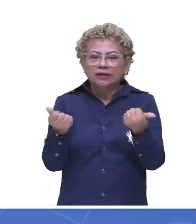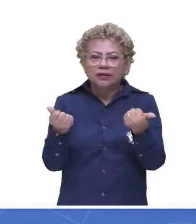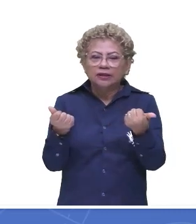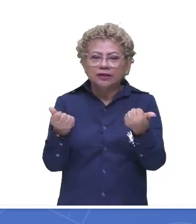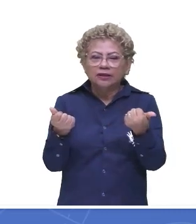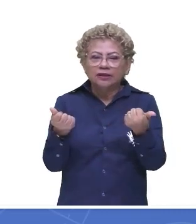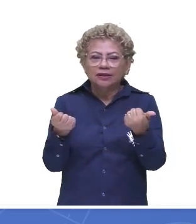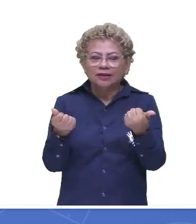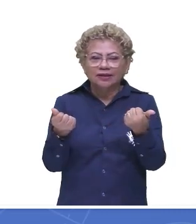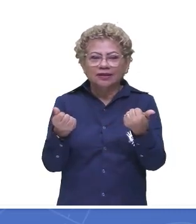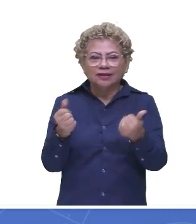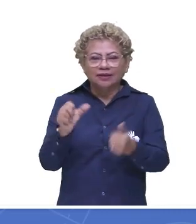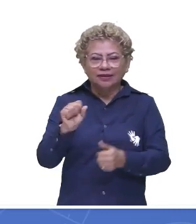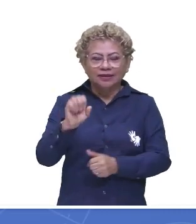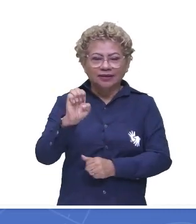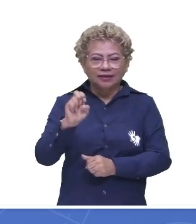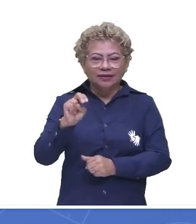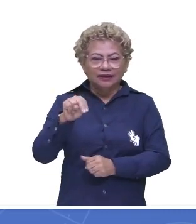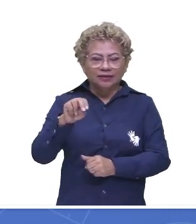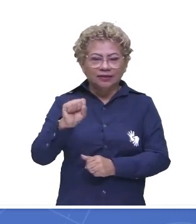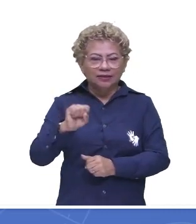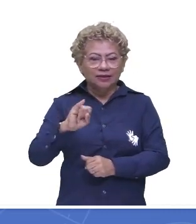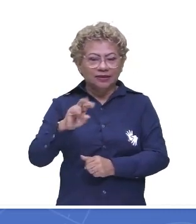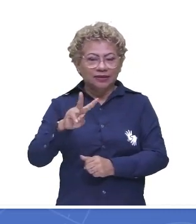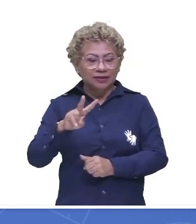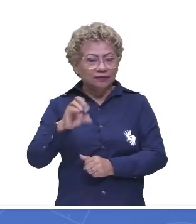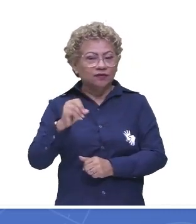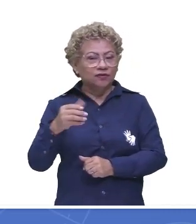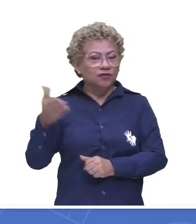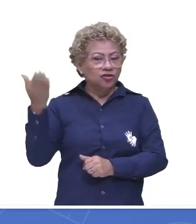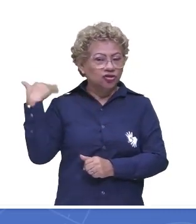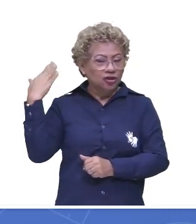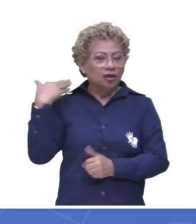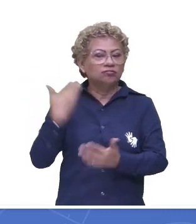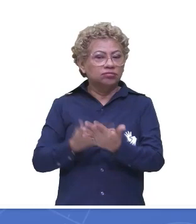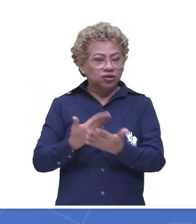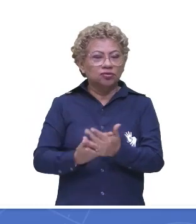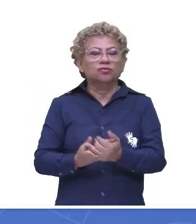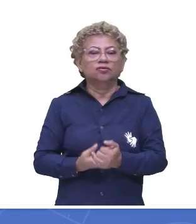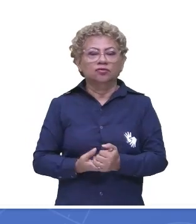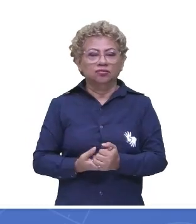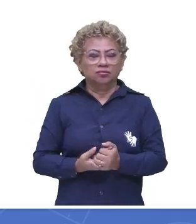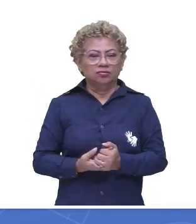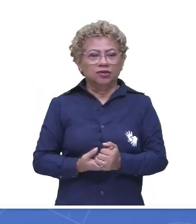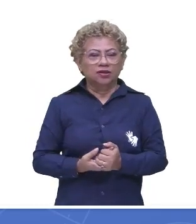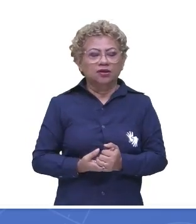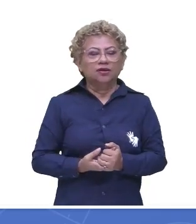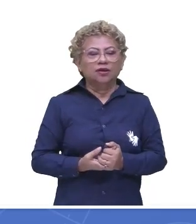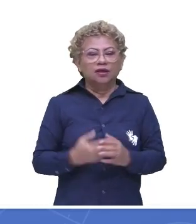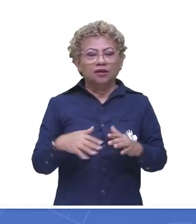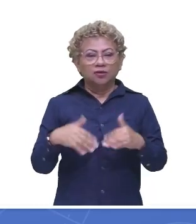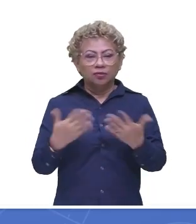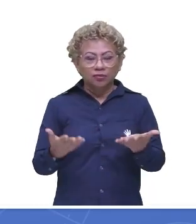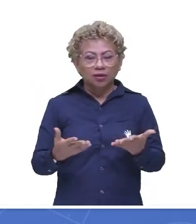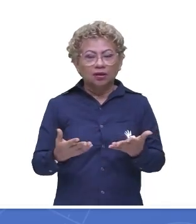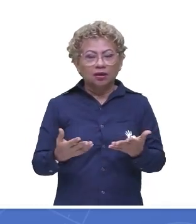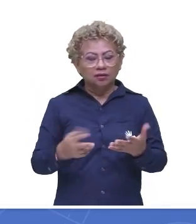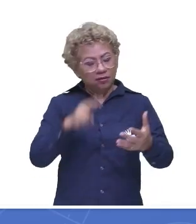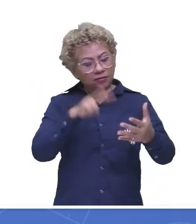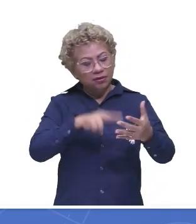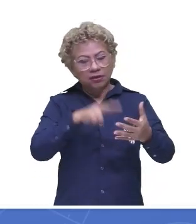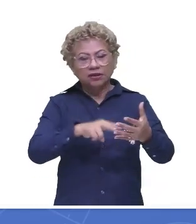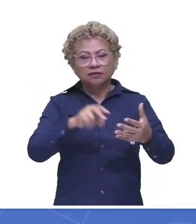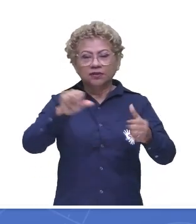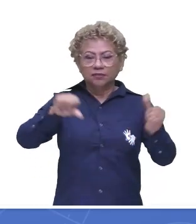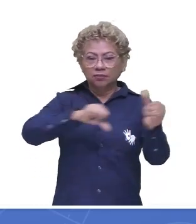aulas anteriores. Calor latente nós vimos nessa aula. Quando é calor sensível? Quando a questão disser que houve mudança